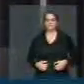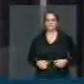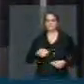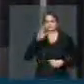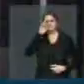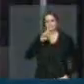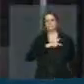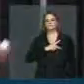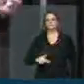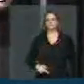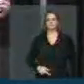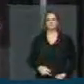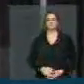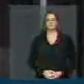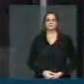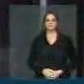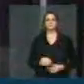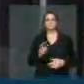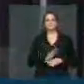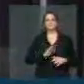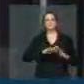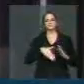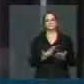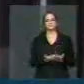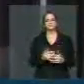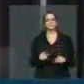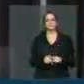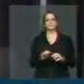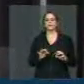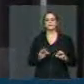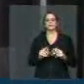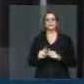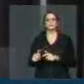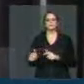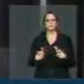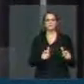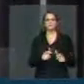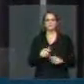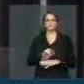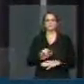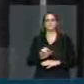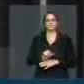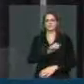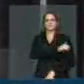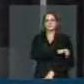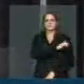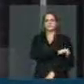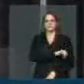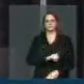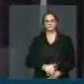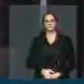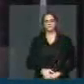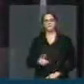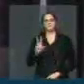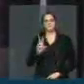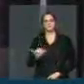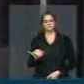além de atender as escolas, todos os recantos do estado do Rio de Janeiro